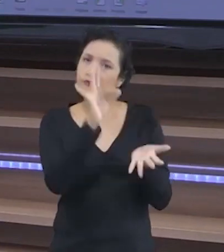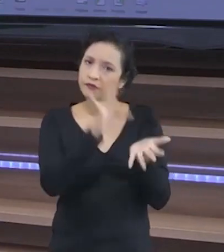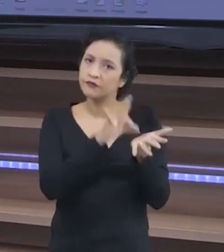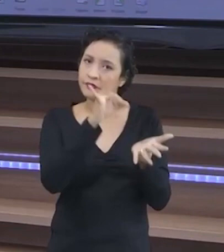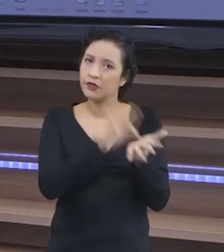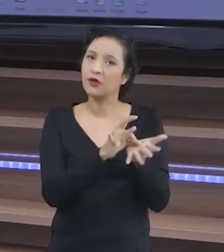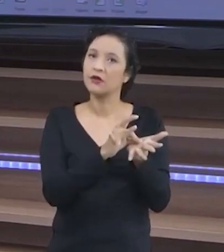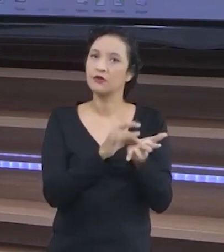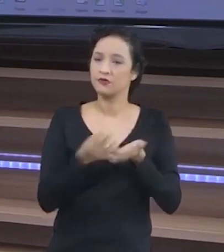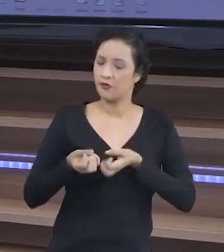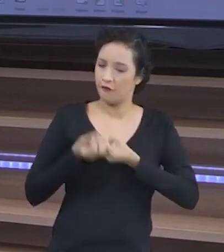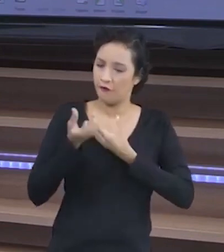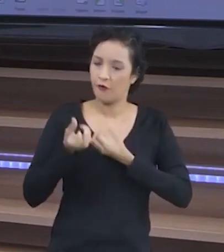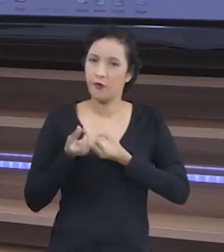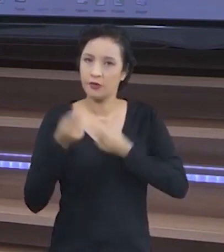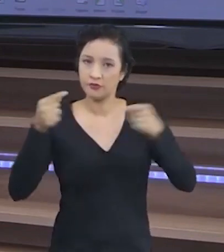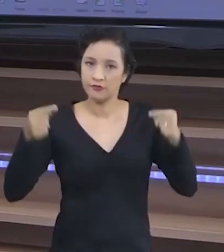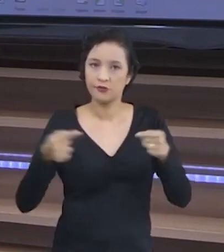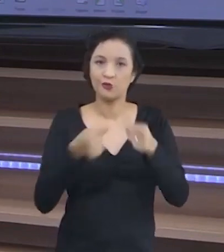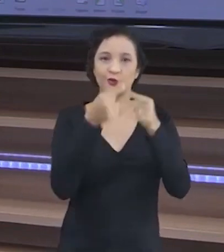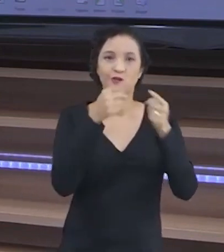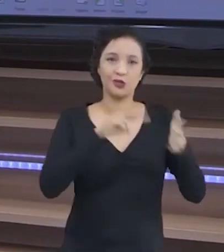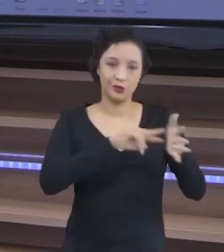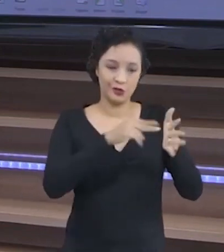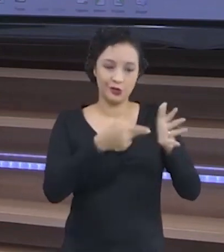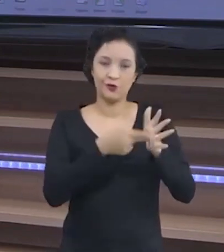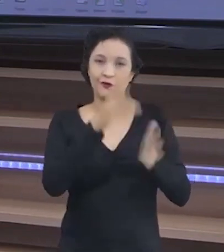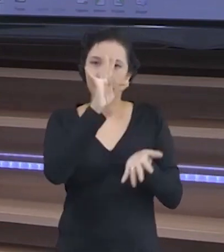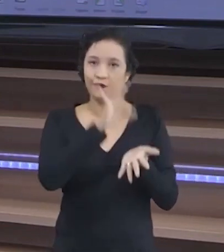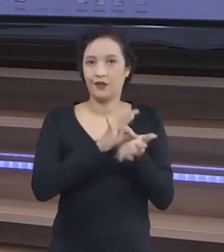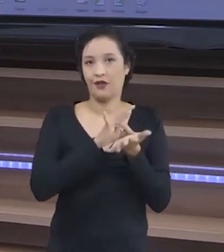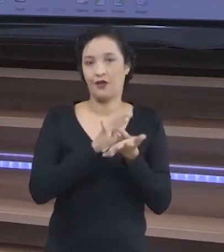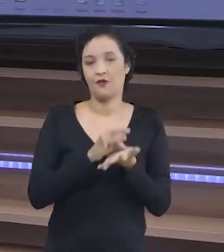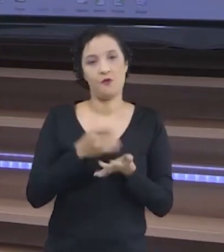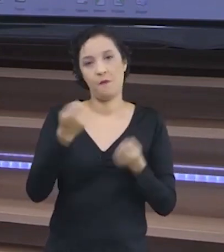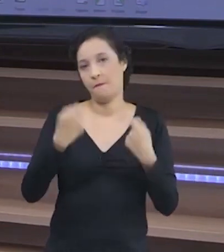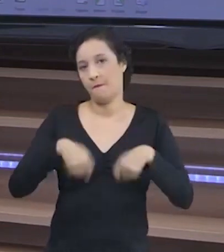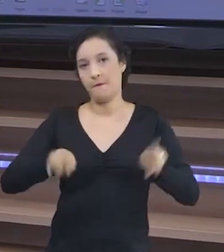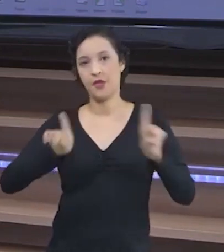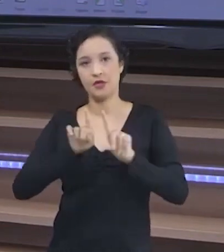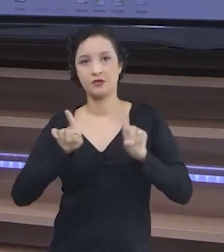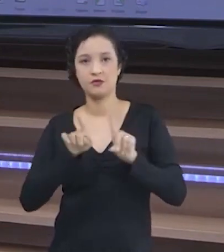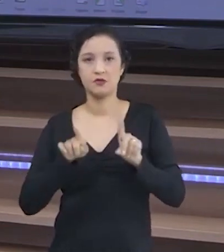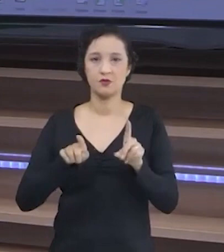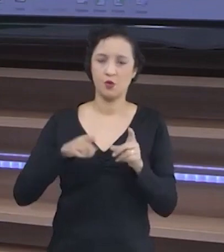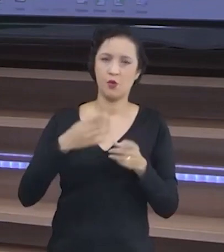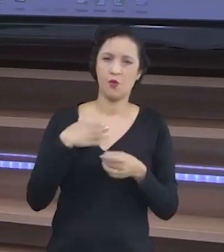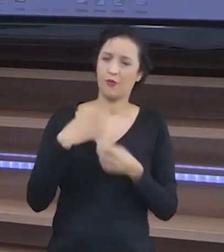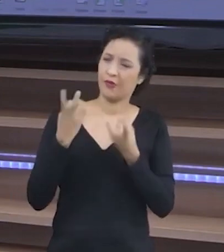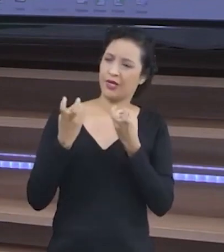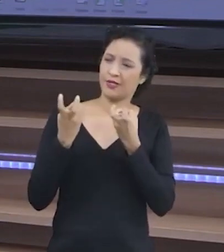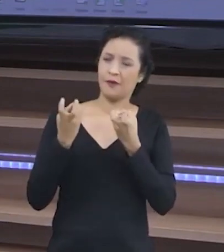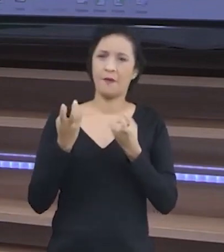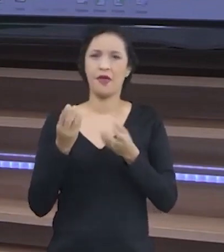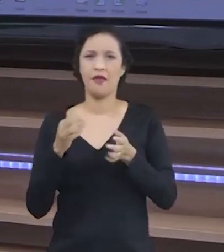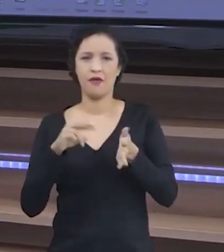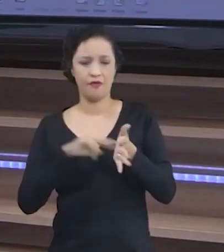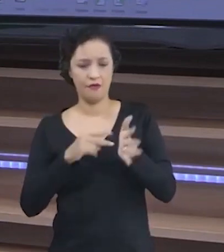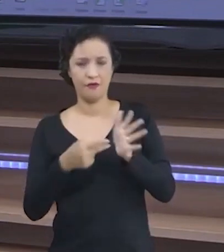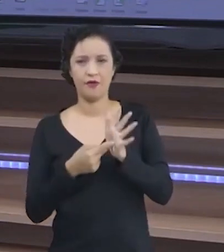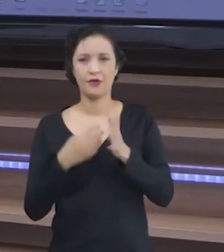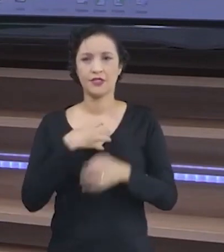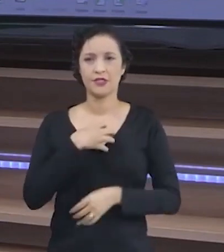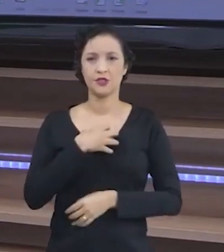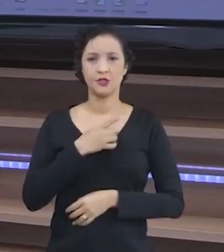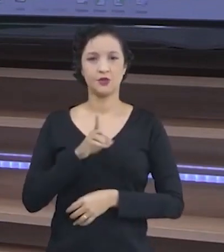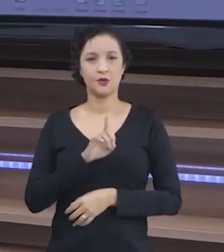informação tal qual ela deve ser passada. Eu não tive que fazer interpretações nenhuma. Eu não tive que perceber contextos. Não. Ela